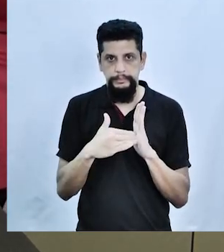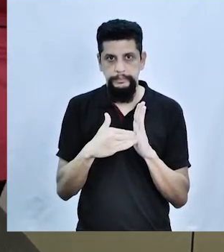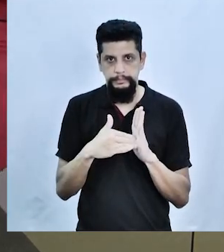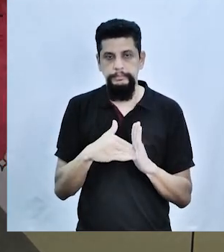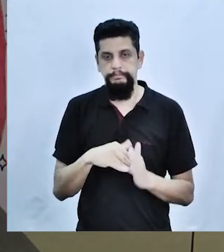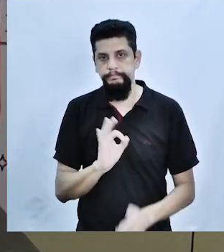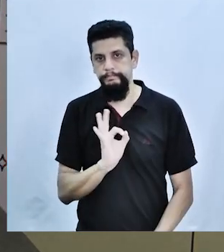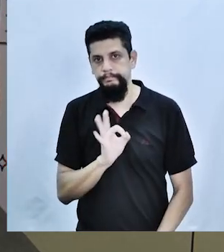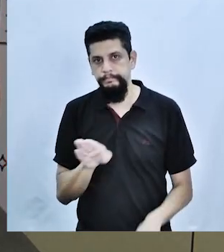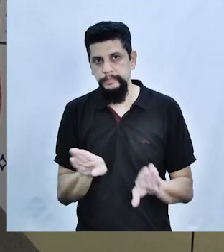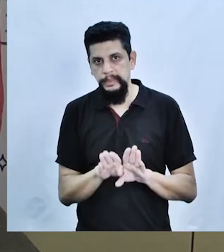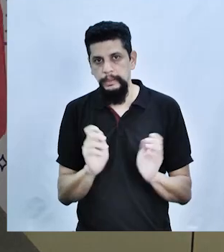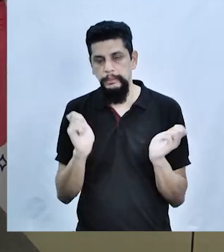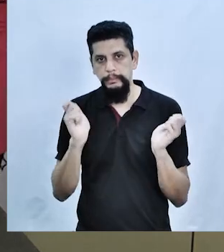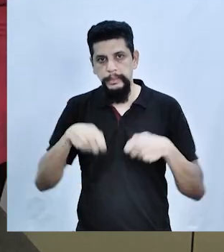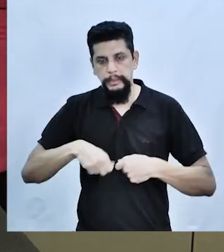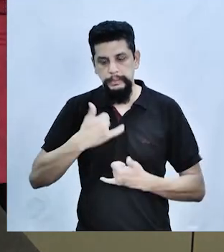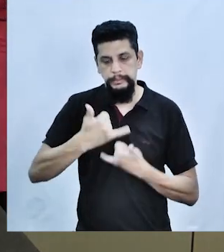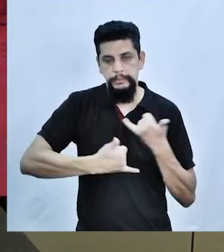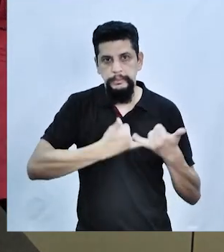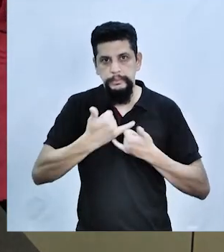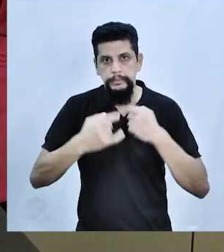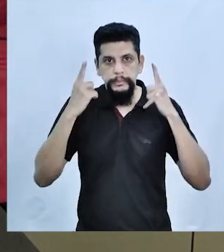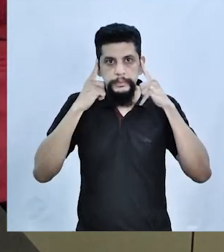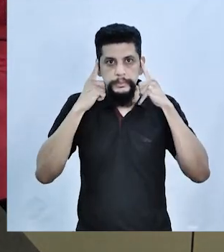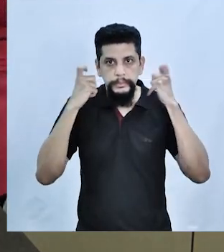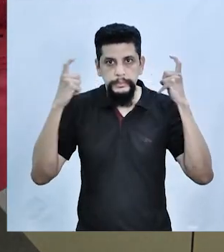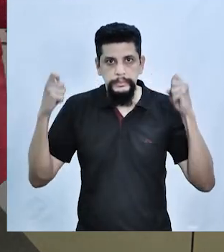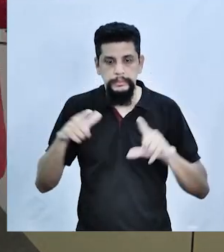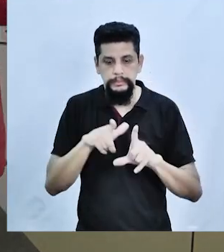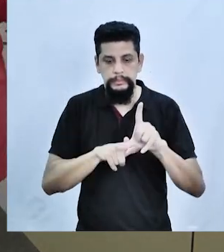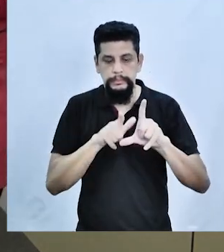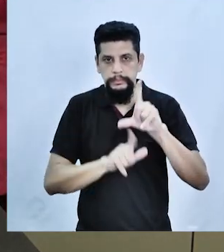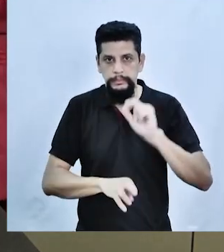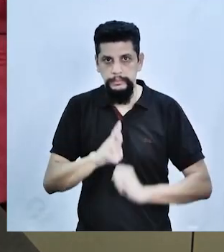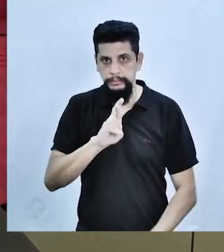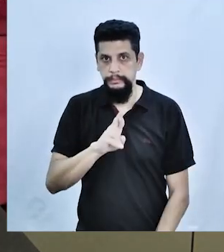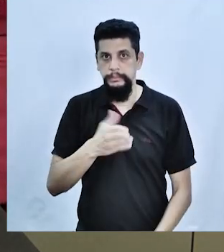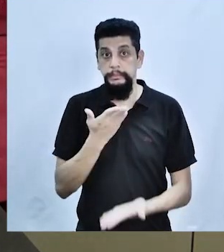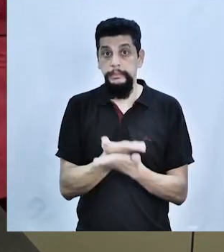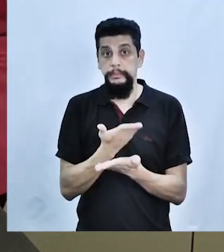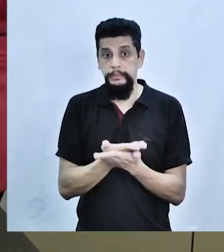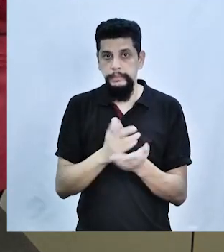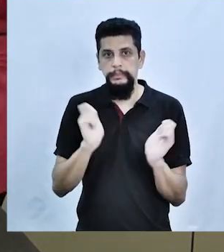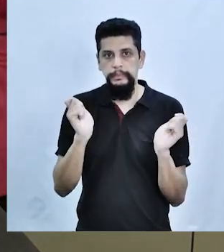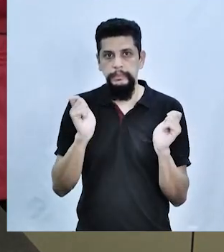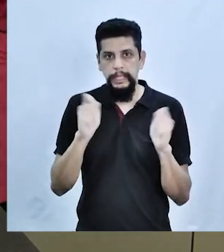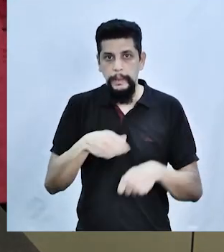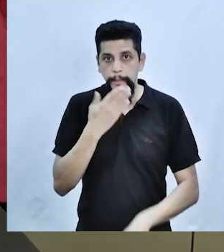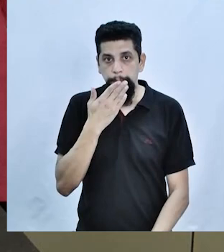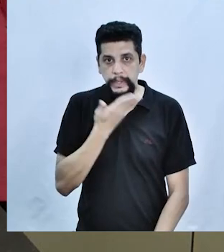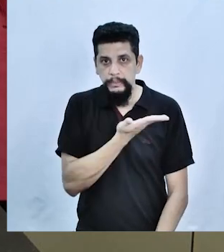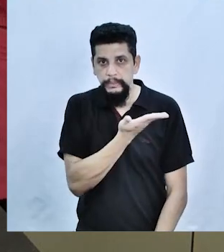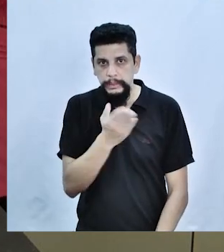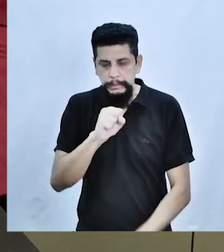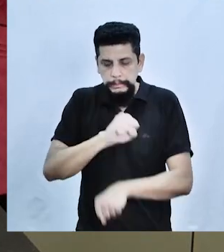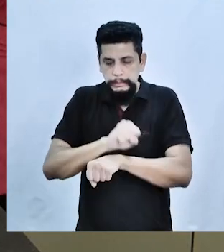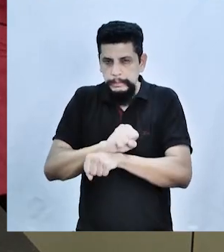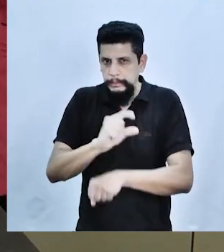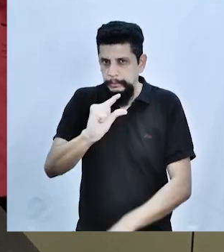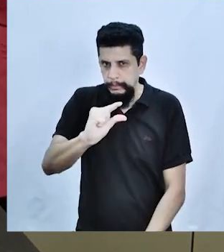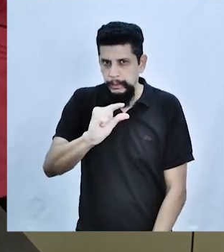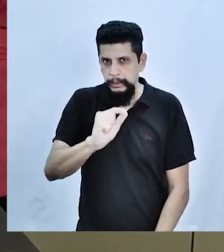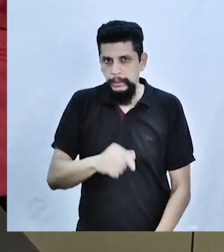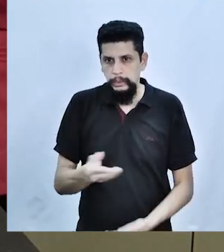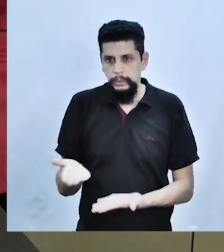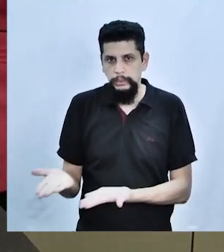Às vezes no final. Para que a gente possa brincar com o som do R também na nossa aula, a gente vai pedir para você esperar